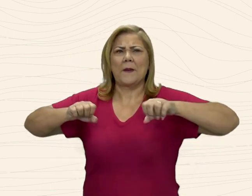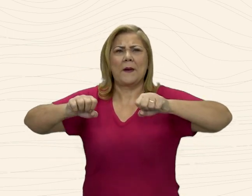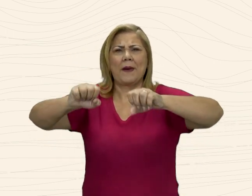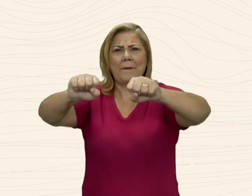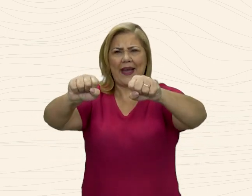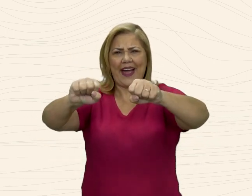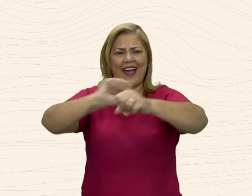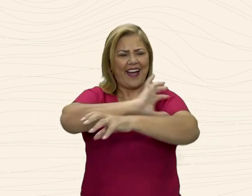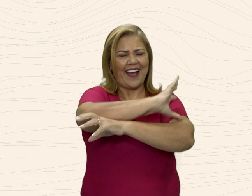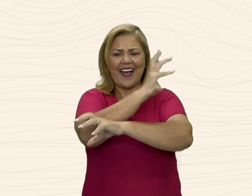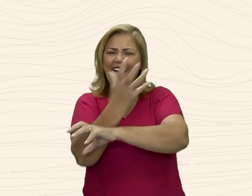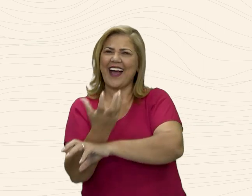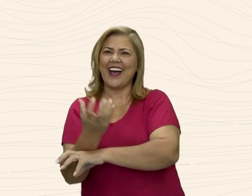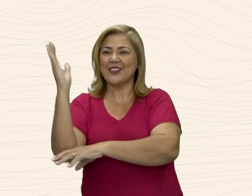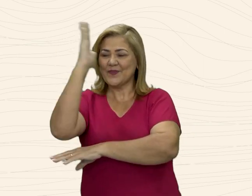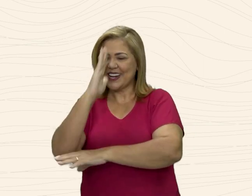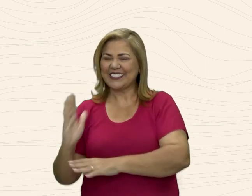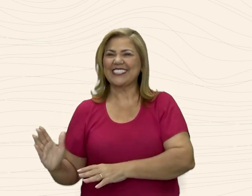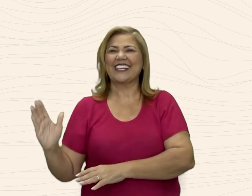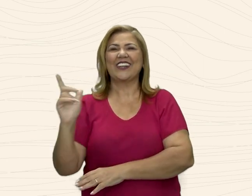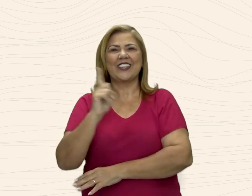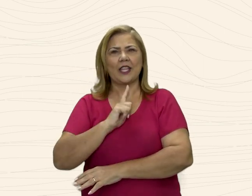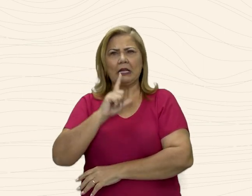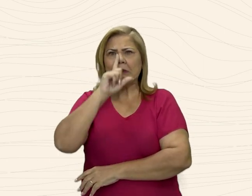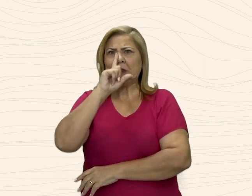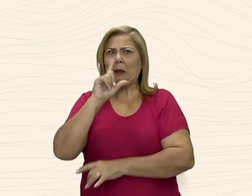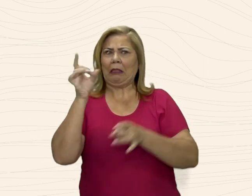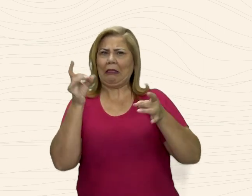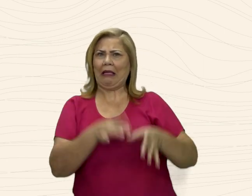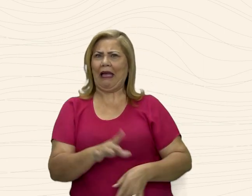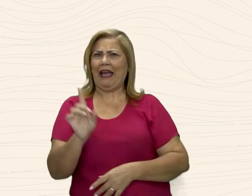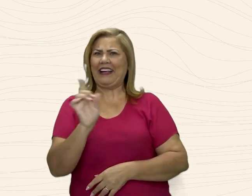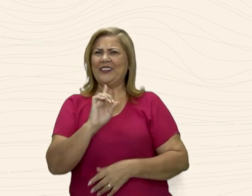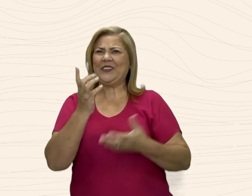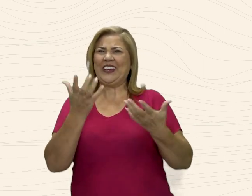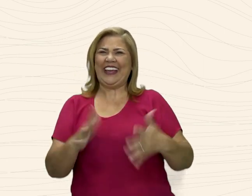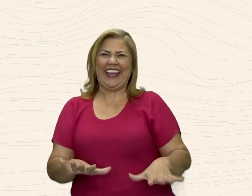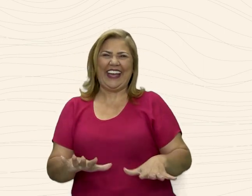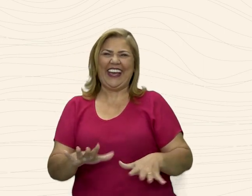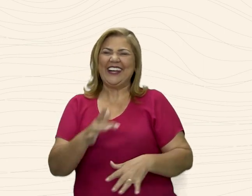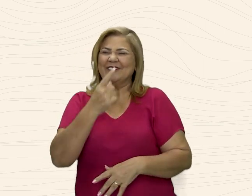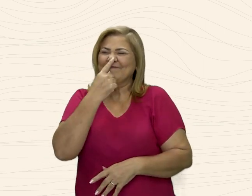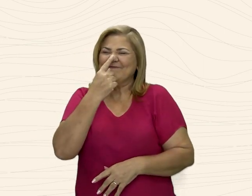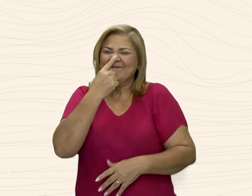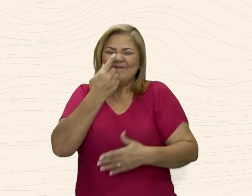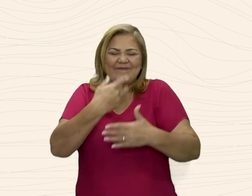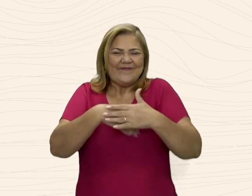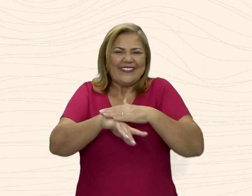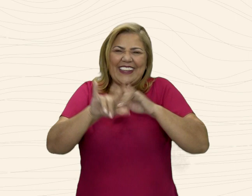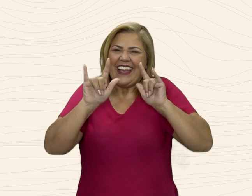querido, cujo maior perigo é não se deixar jamais. É assim